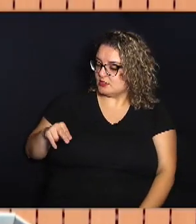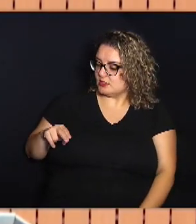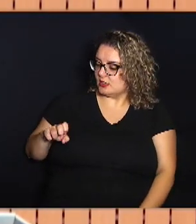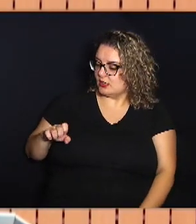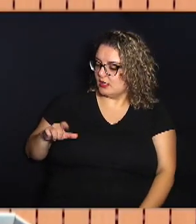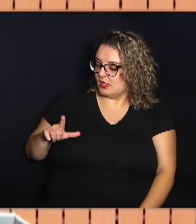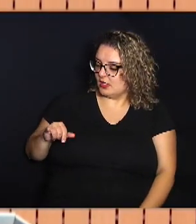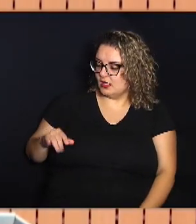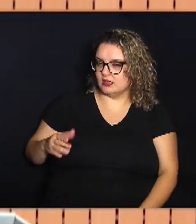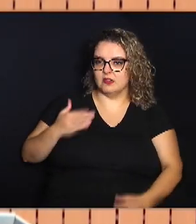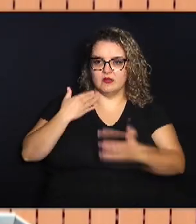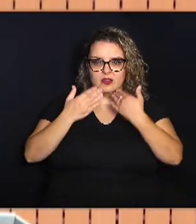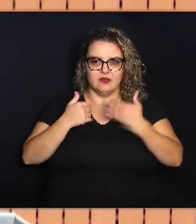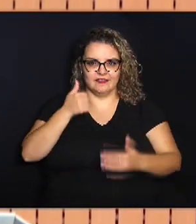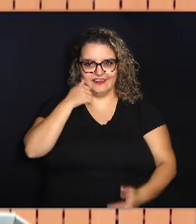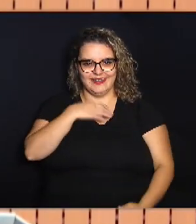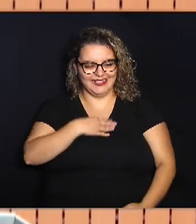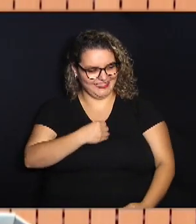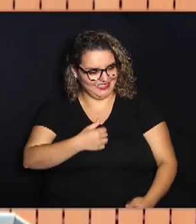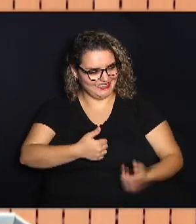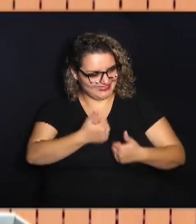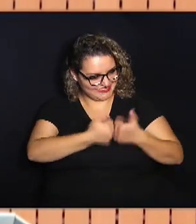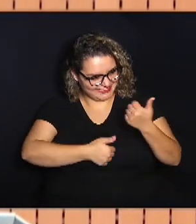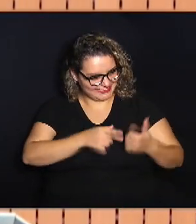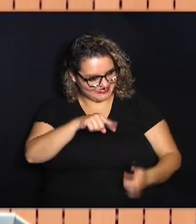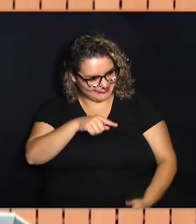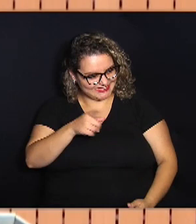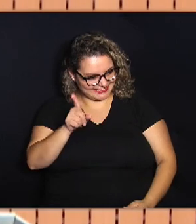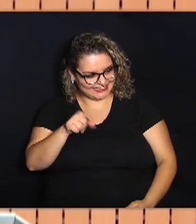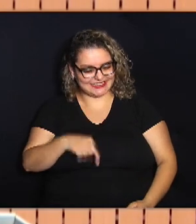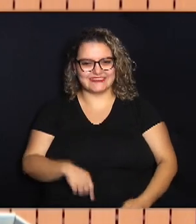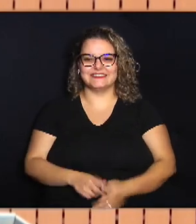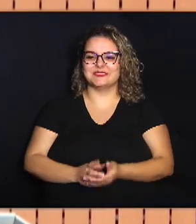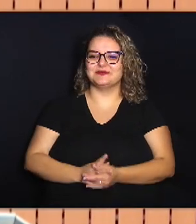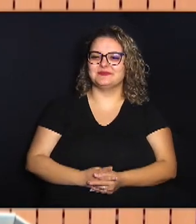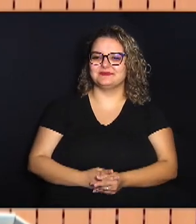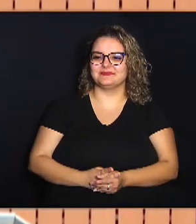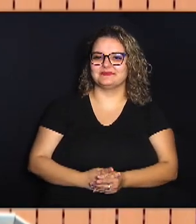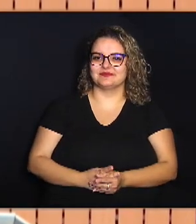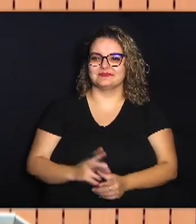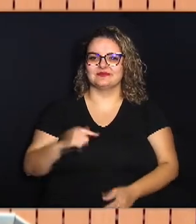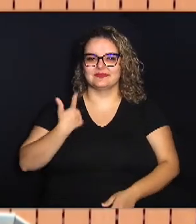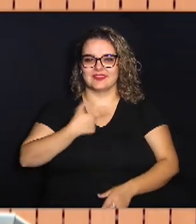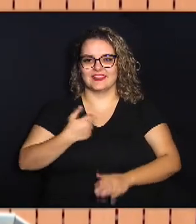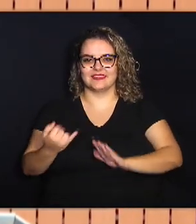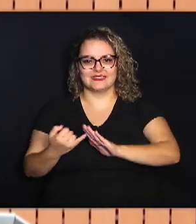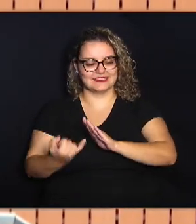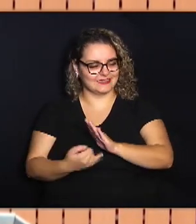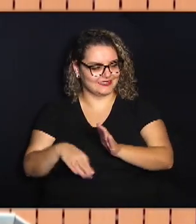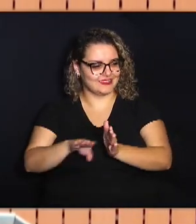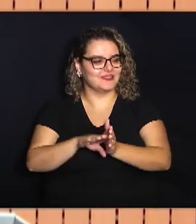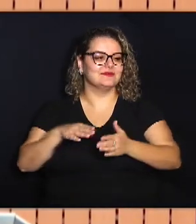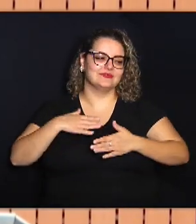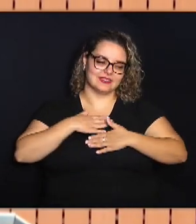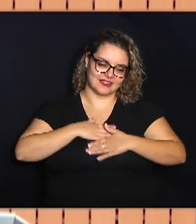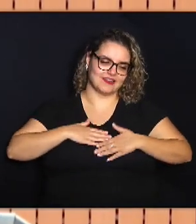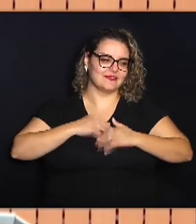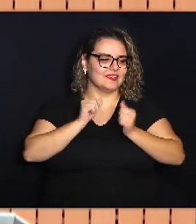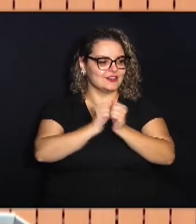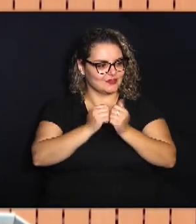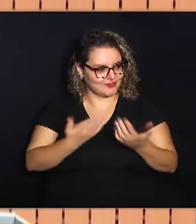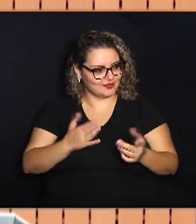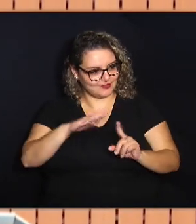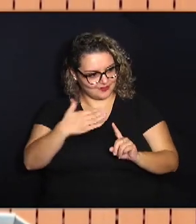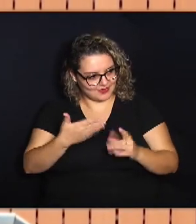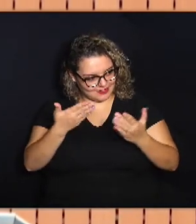dele, que nós jogamos bola junto, né, Rondinelli? Viu o Rondinelli chegar, né, na nossa instituição, né, satisfação estar aqui te